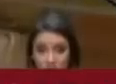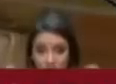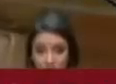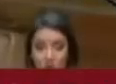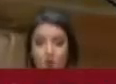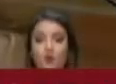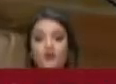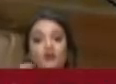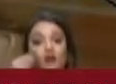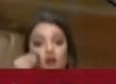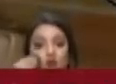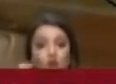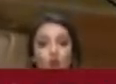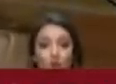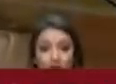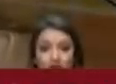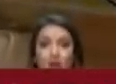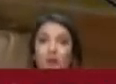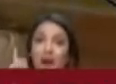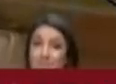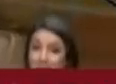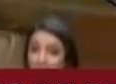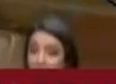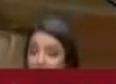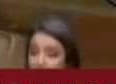lei, inclusive uma lei de